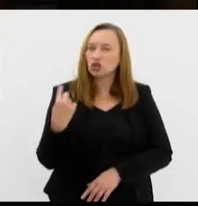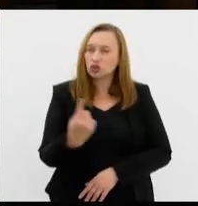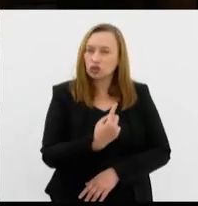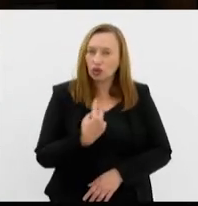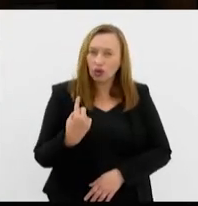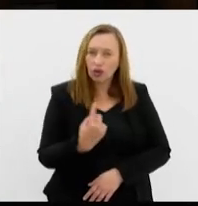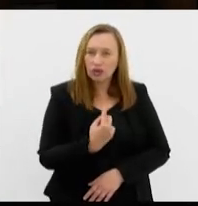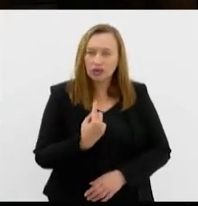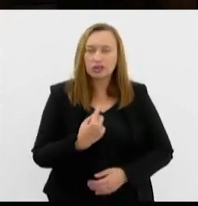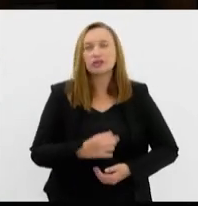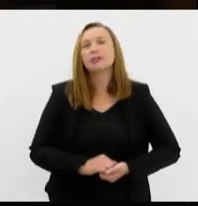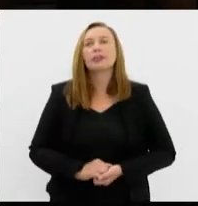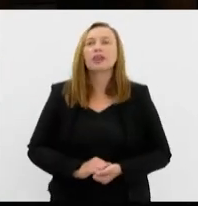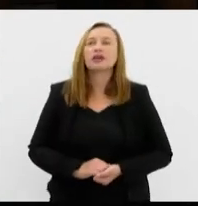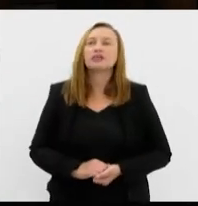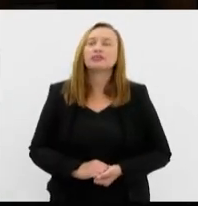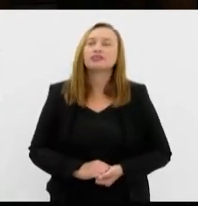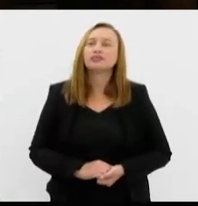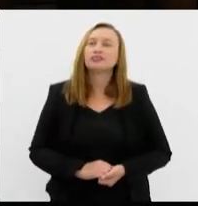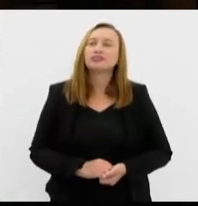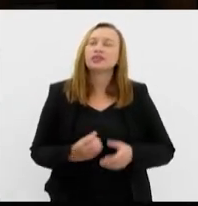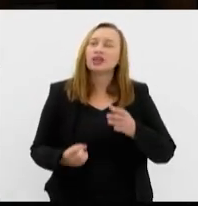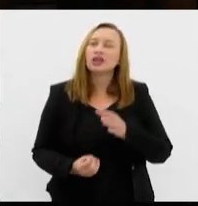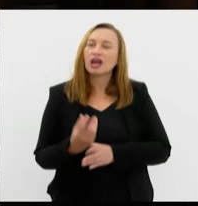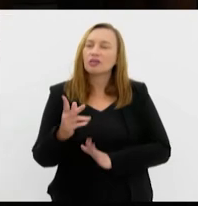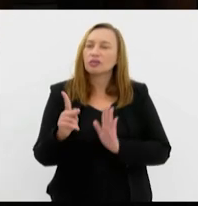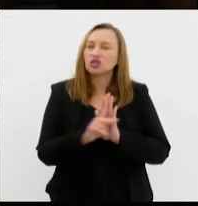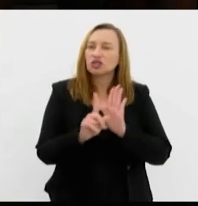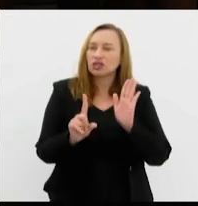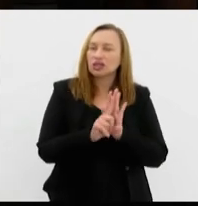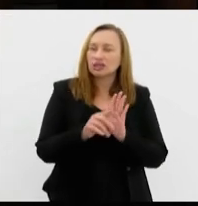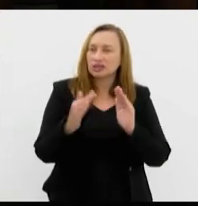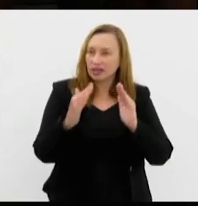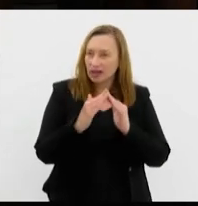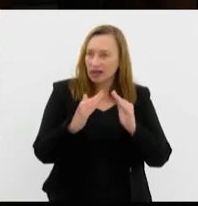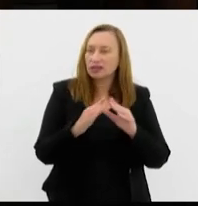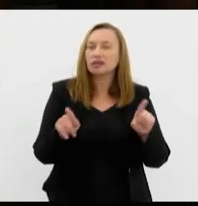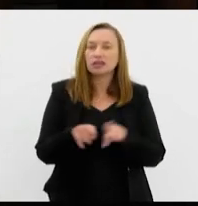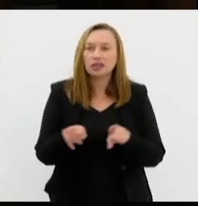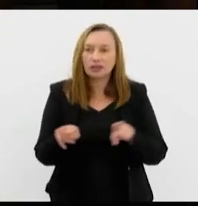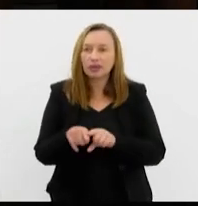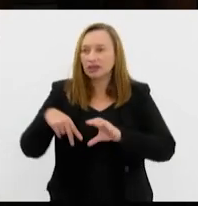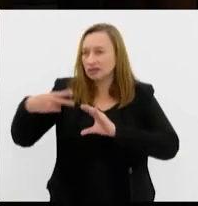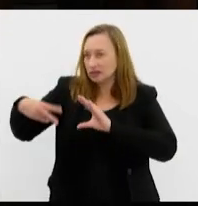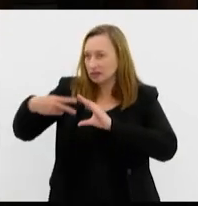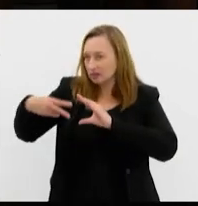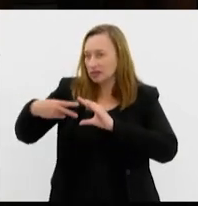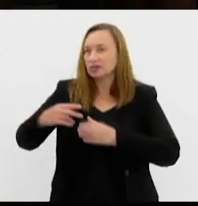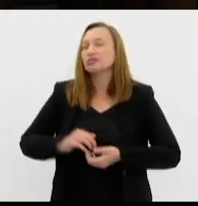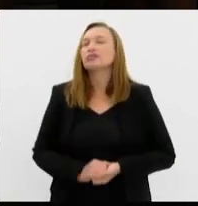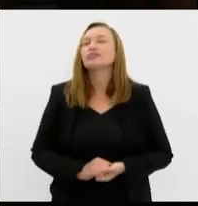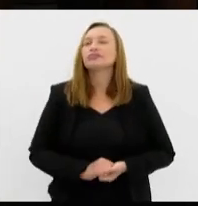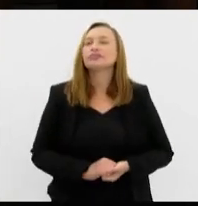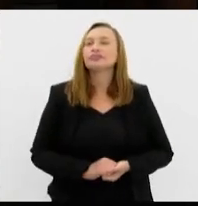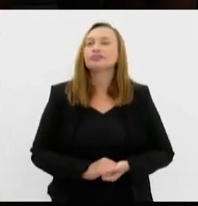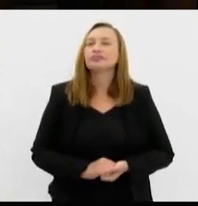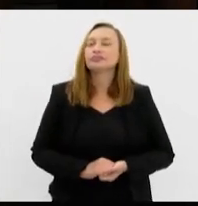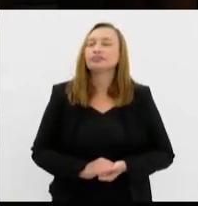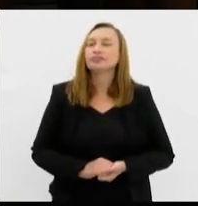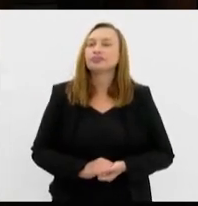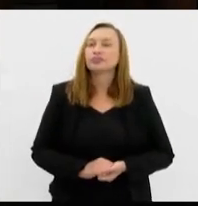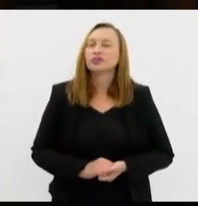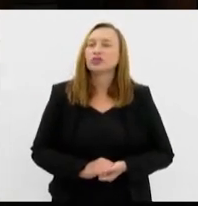havíamos, através de projeto de lei aqui nesta casa e também na Câmara de Vereadores, tombamos